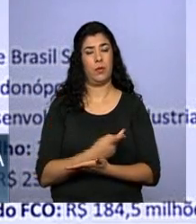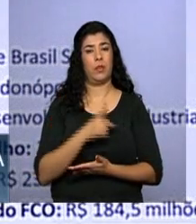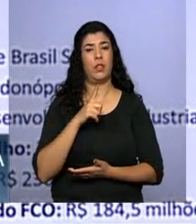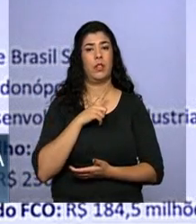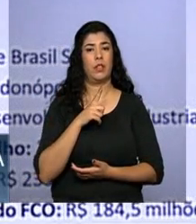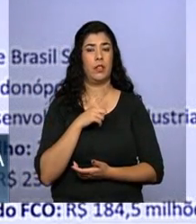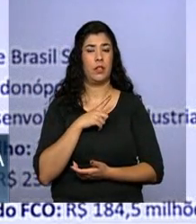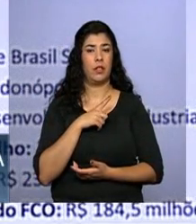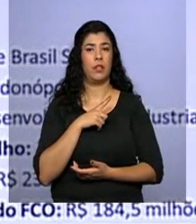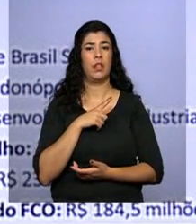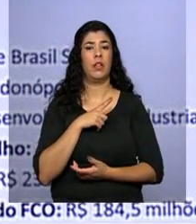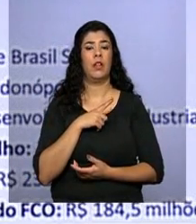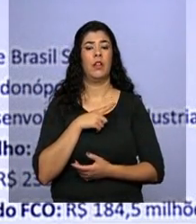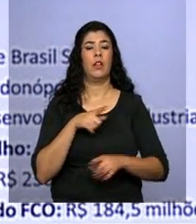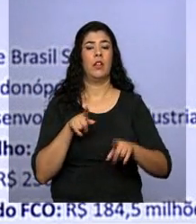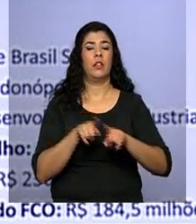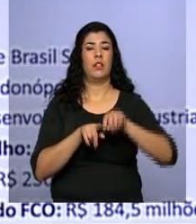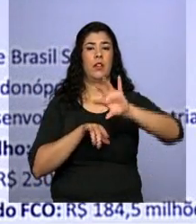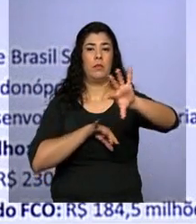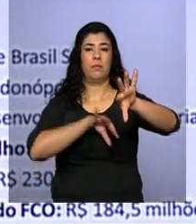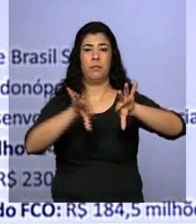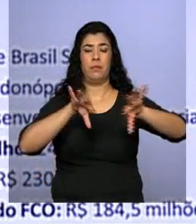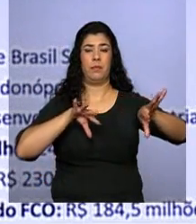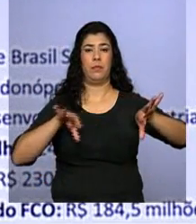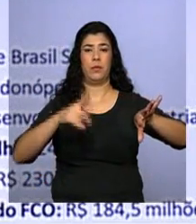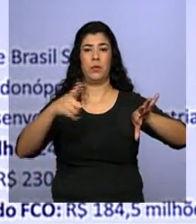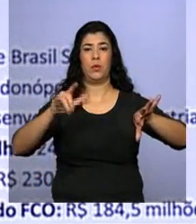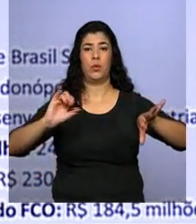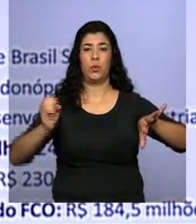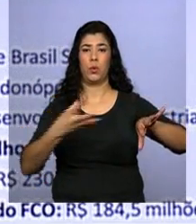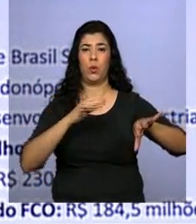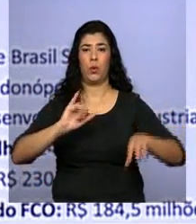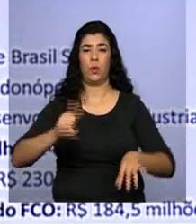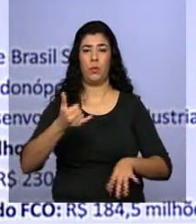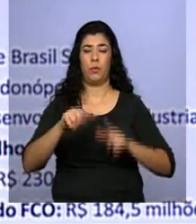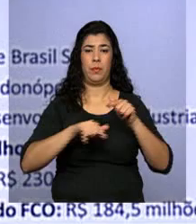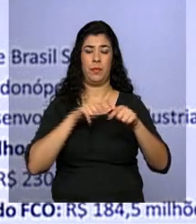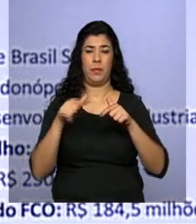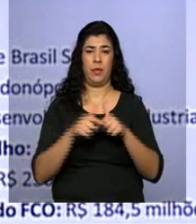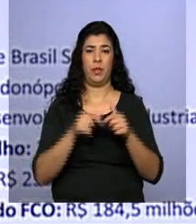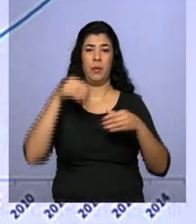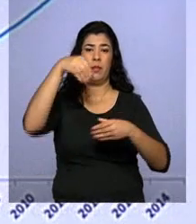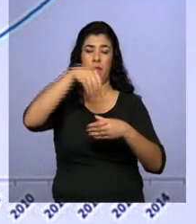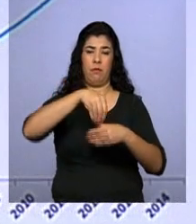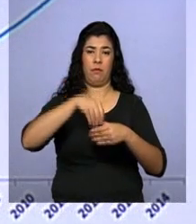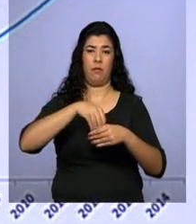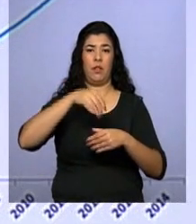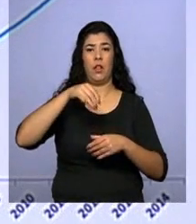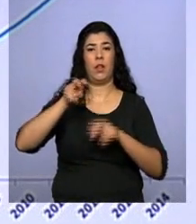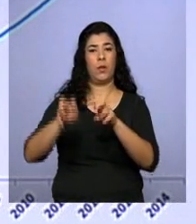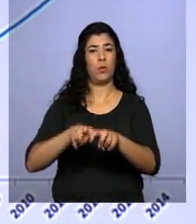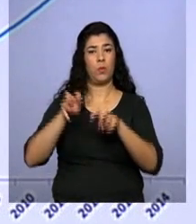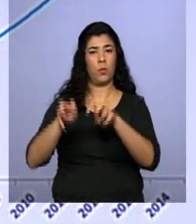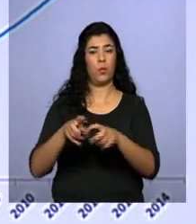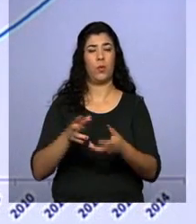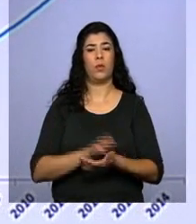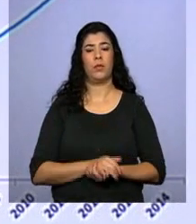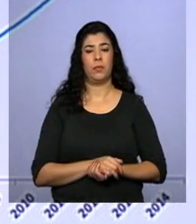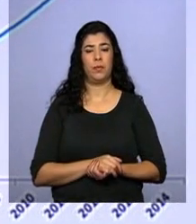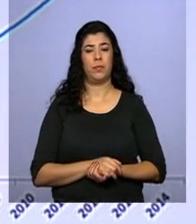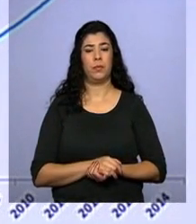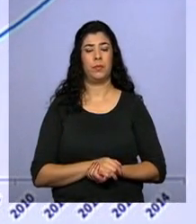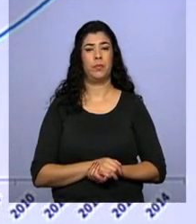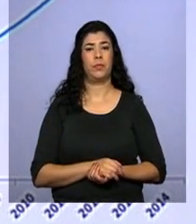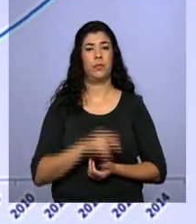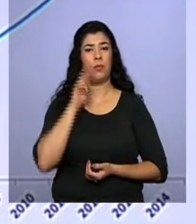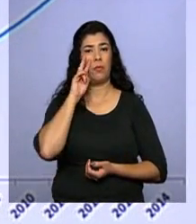aquela pulverização das oportunidades quando nós atuamos no setor Rural pode passar aqui na